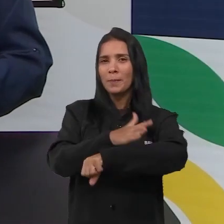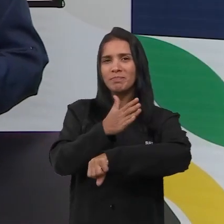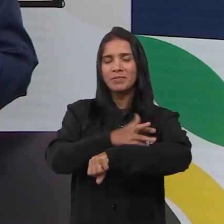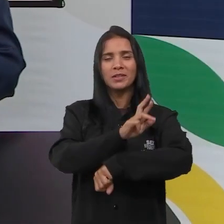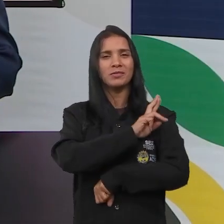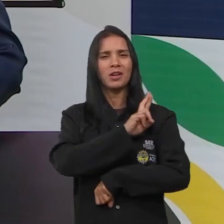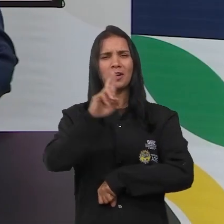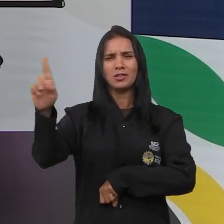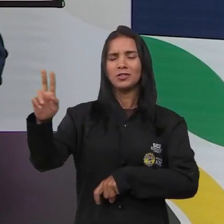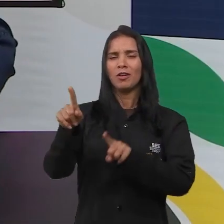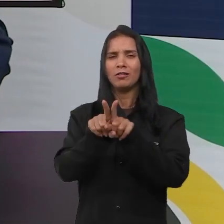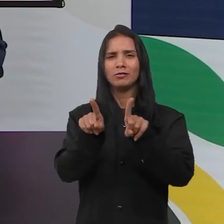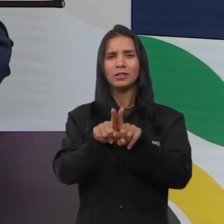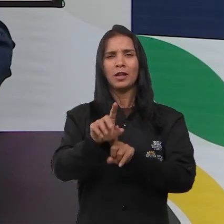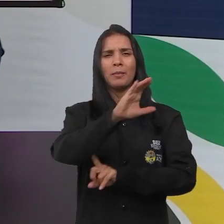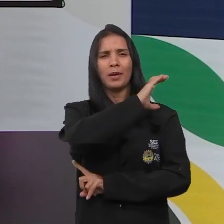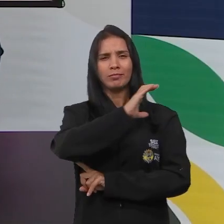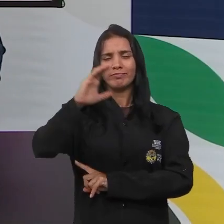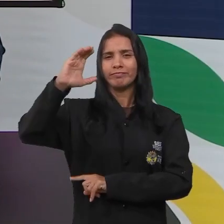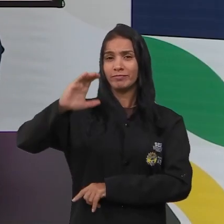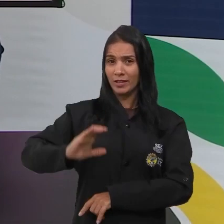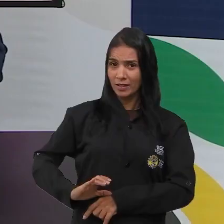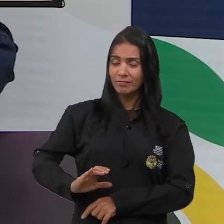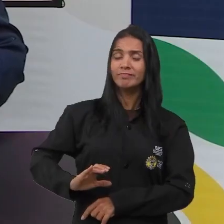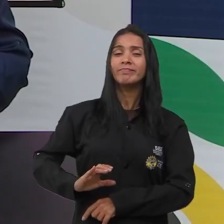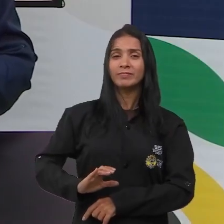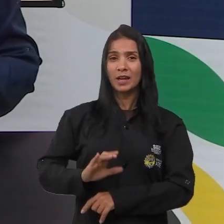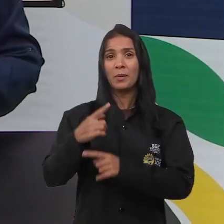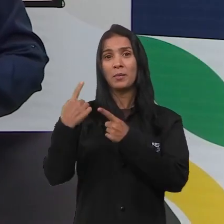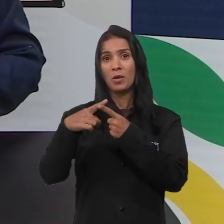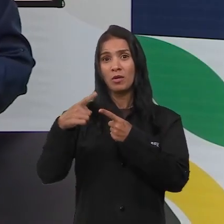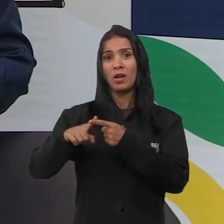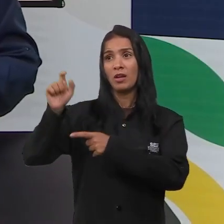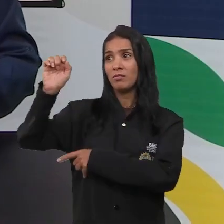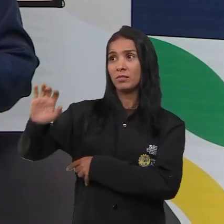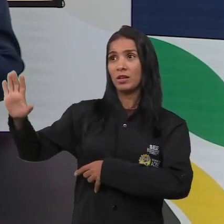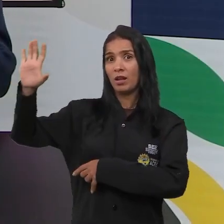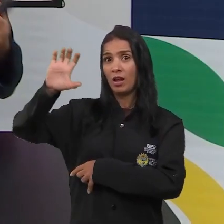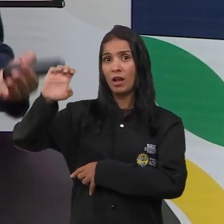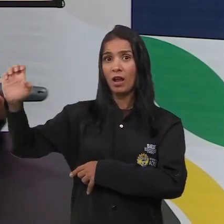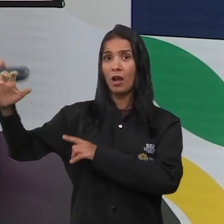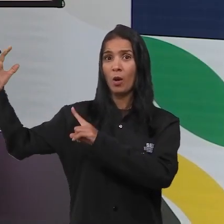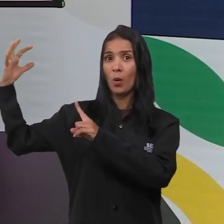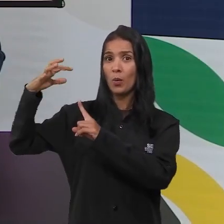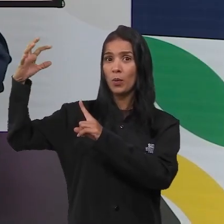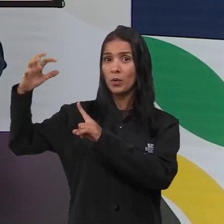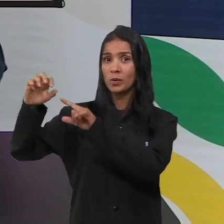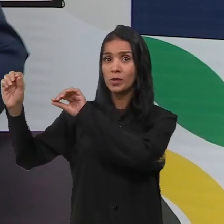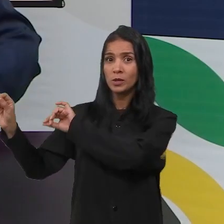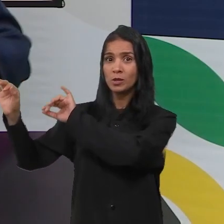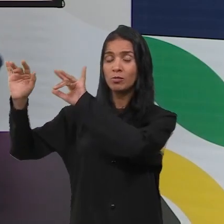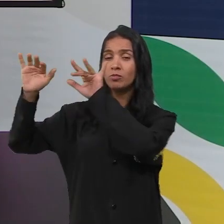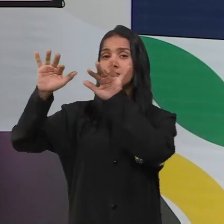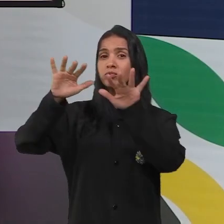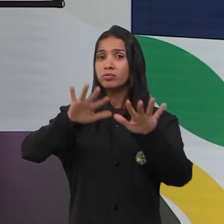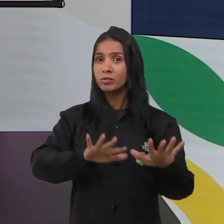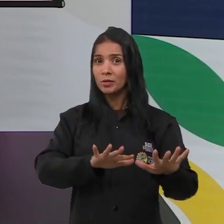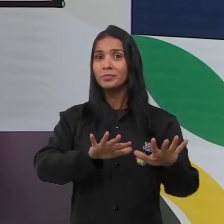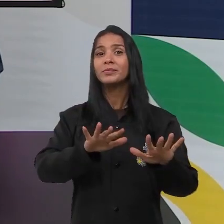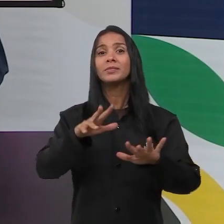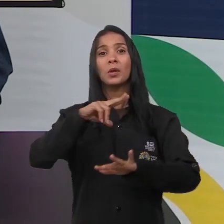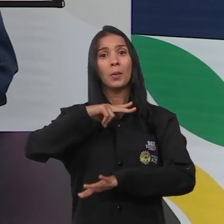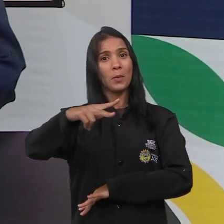Então, o cristianismo veio através da população europeia, como vocês sabem, principalmente os europeus, com a chegada